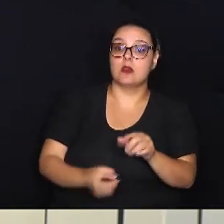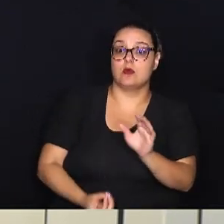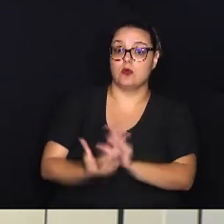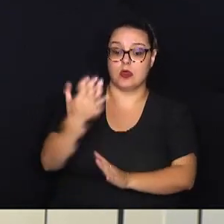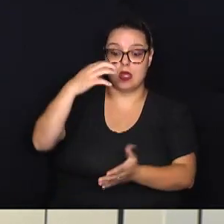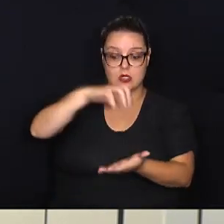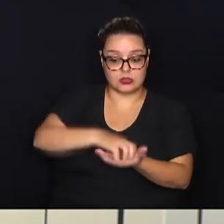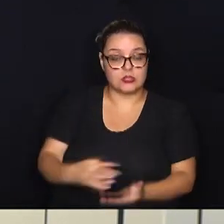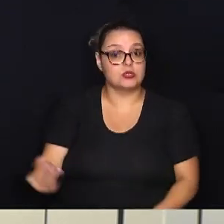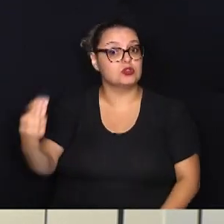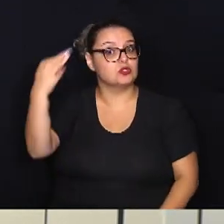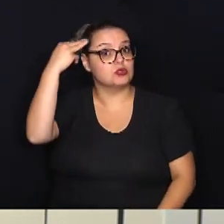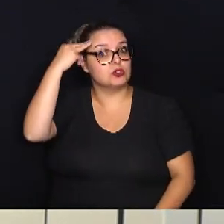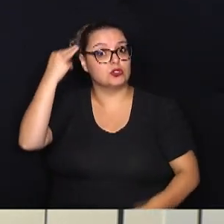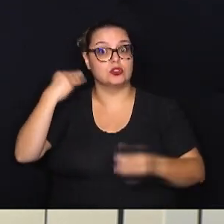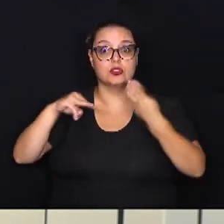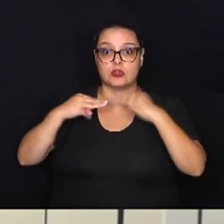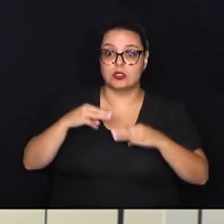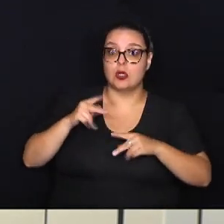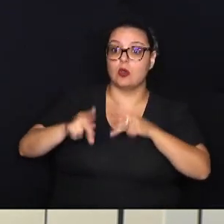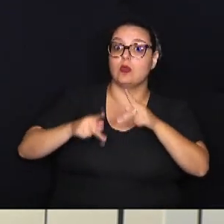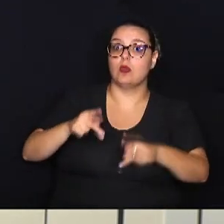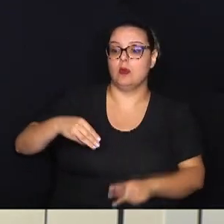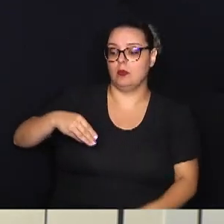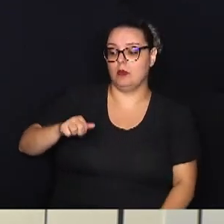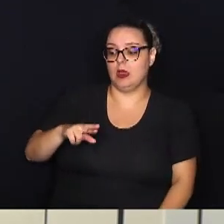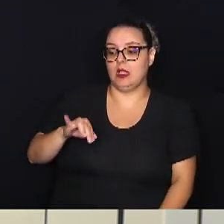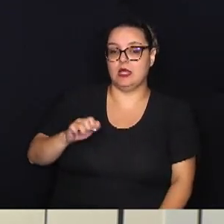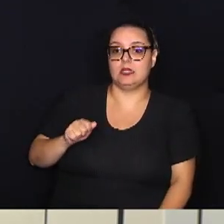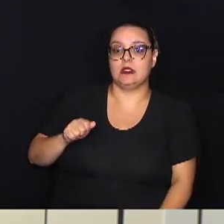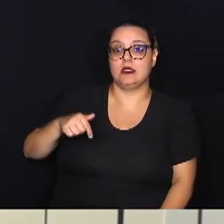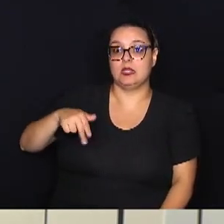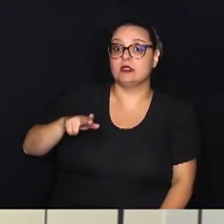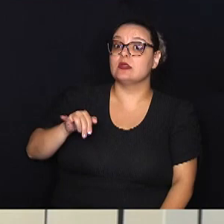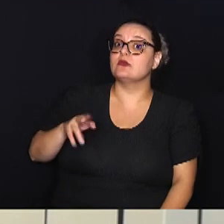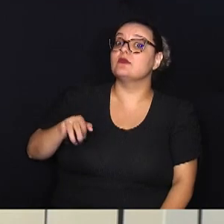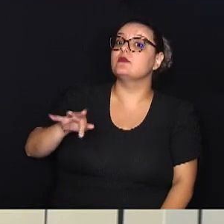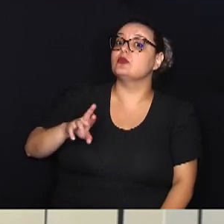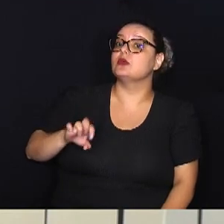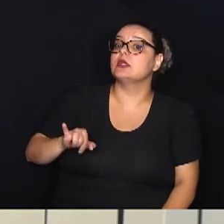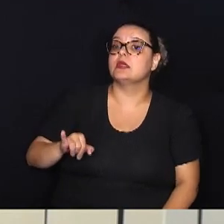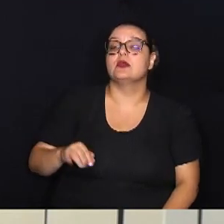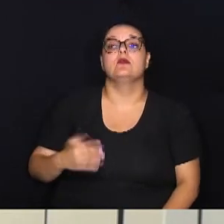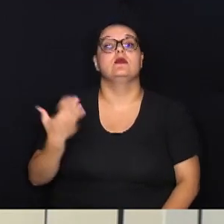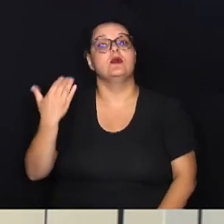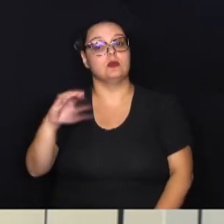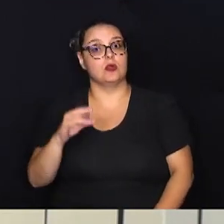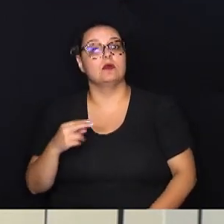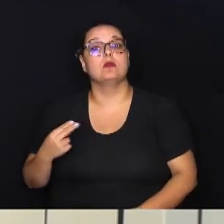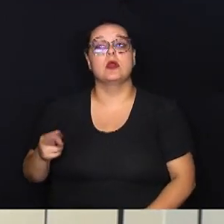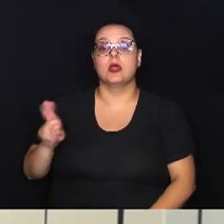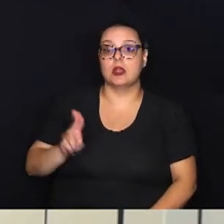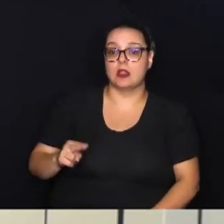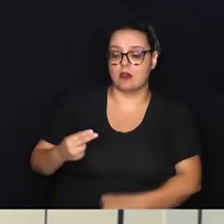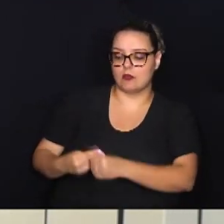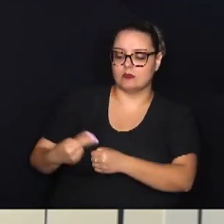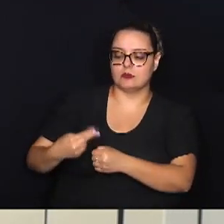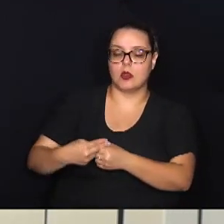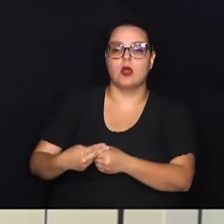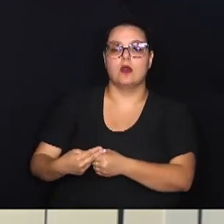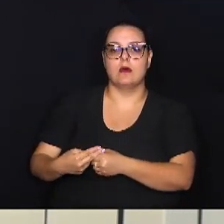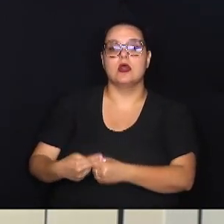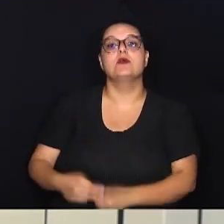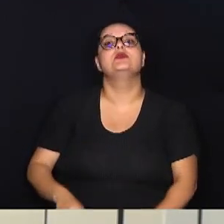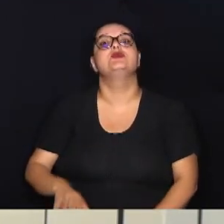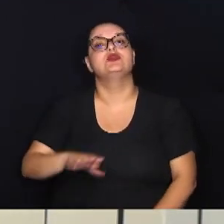Memória da Música Popular Maria Luísa Kfouri foi oficializada pela Universidade Estadual de Campinas.